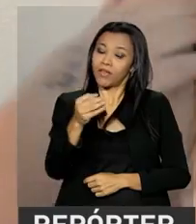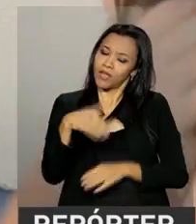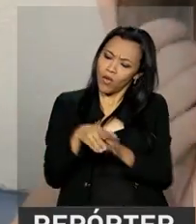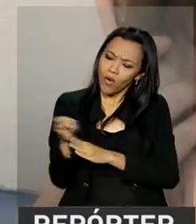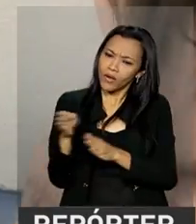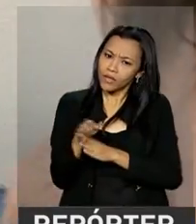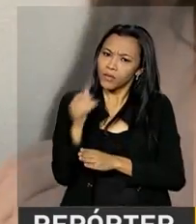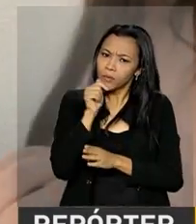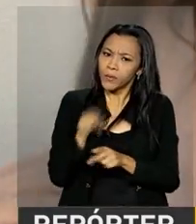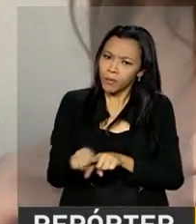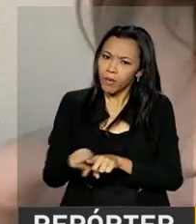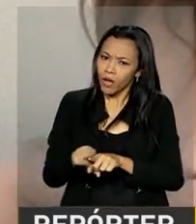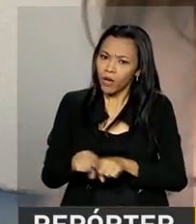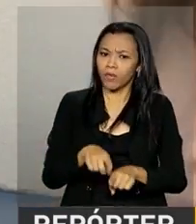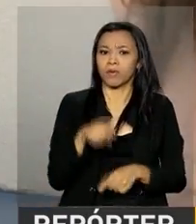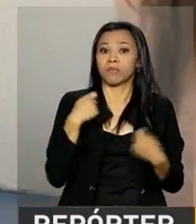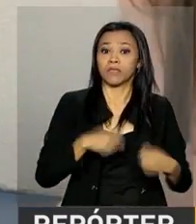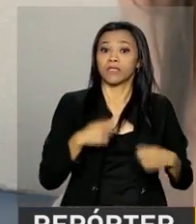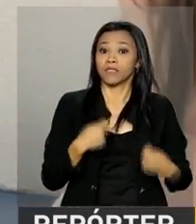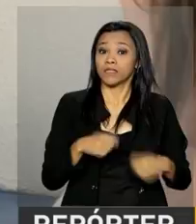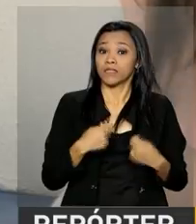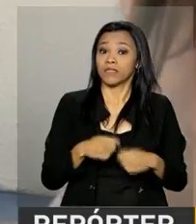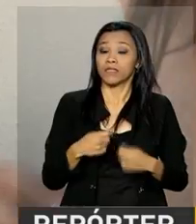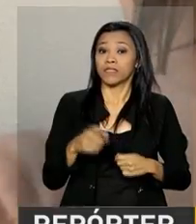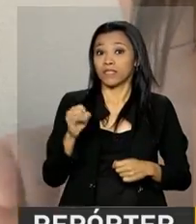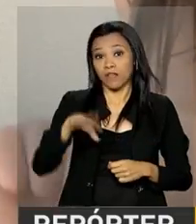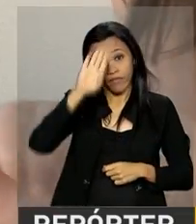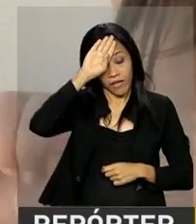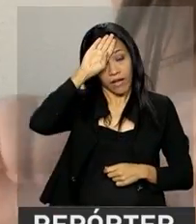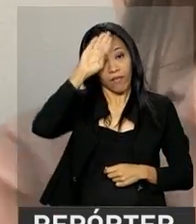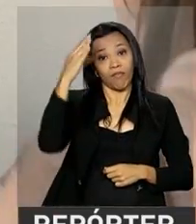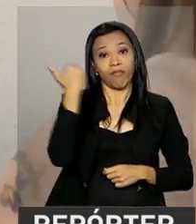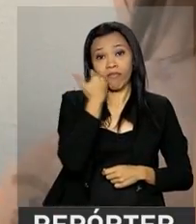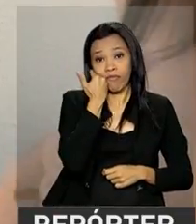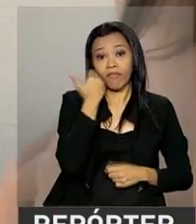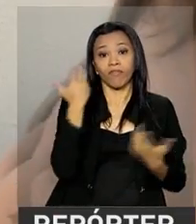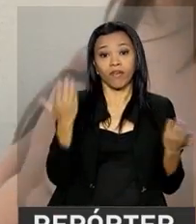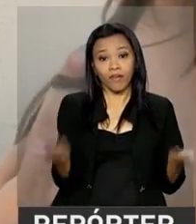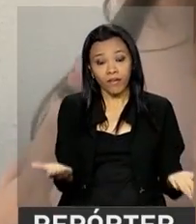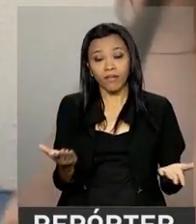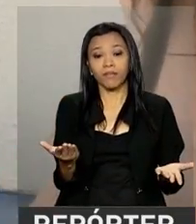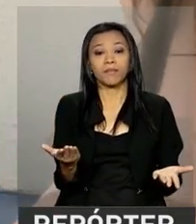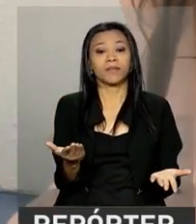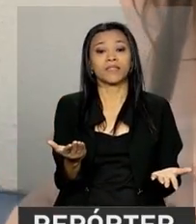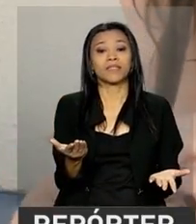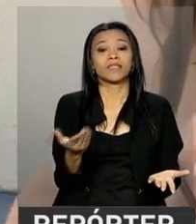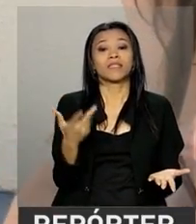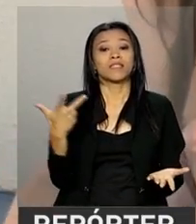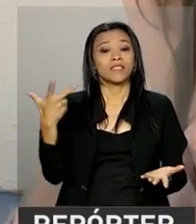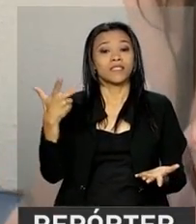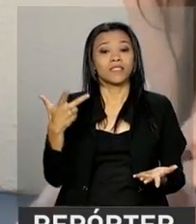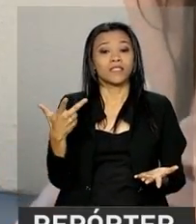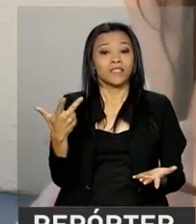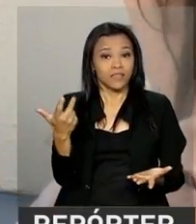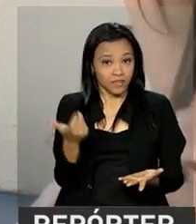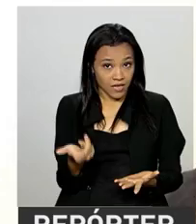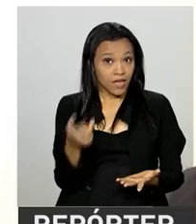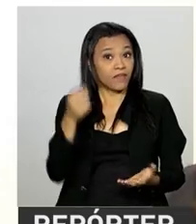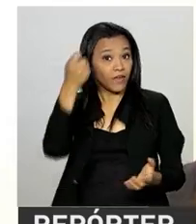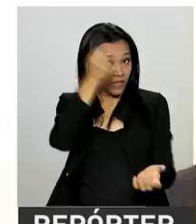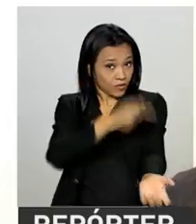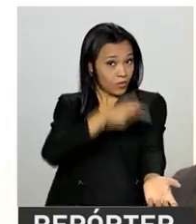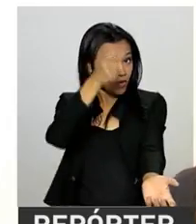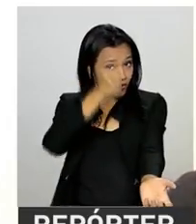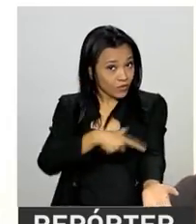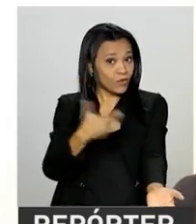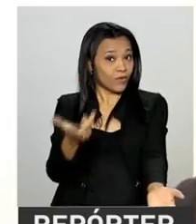irmão que porque seão ele pode ficar com febre e também pode tomar injeção no soro a